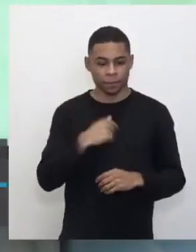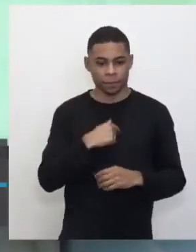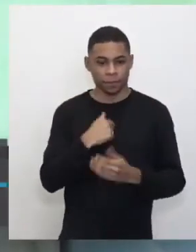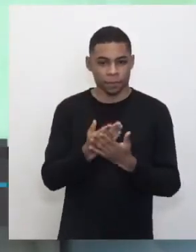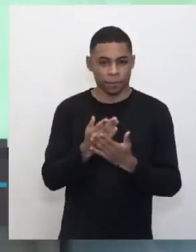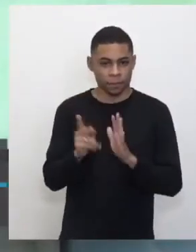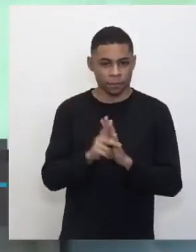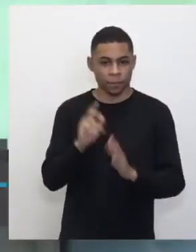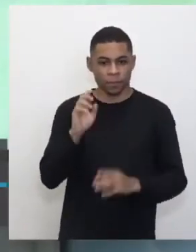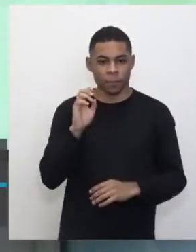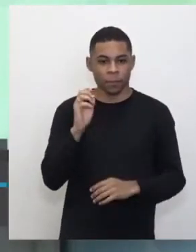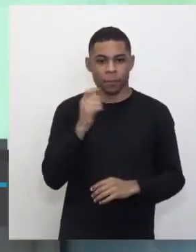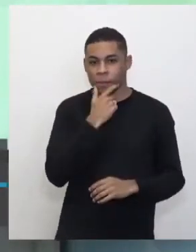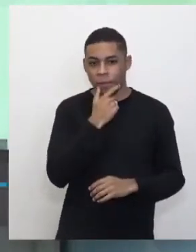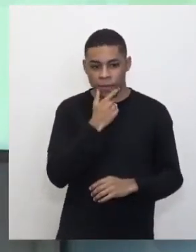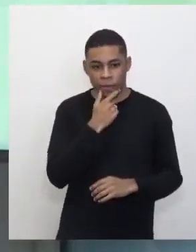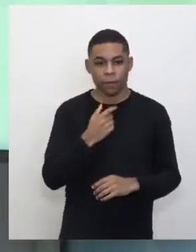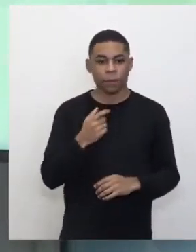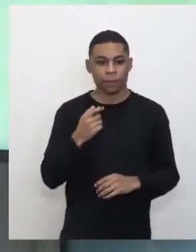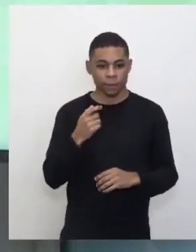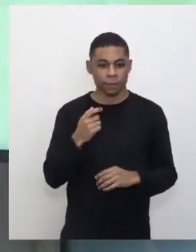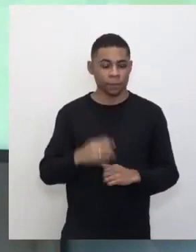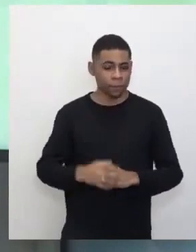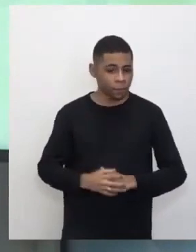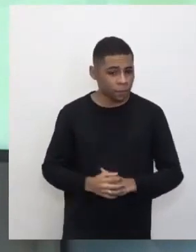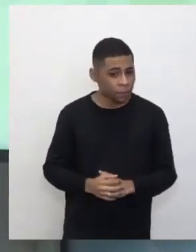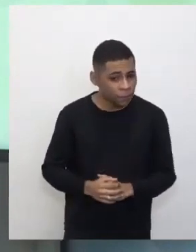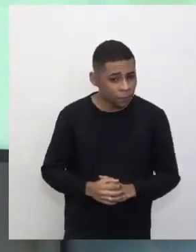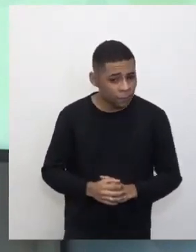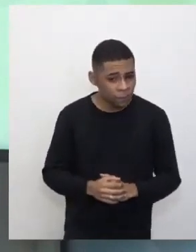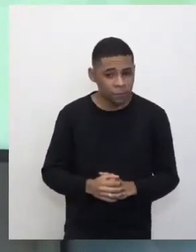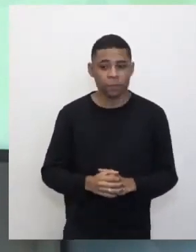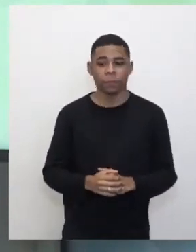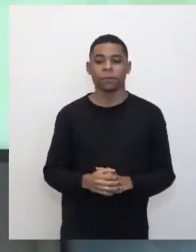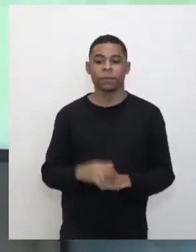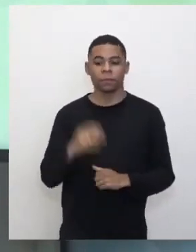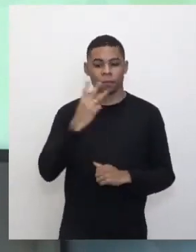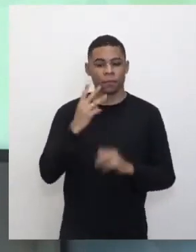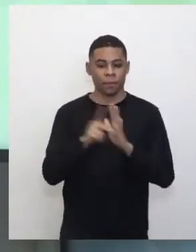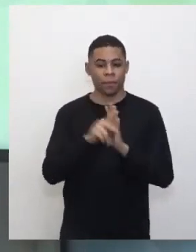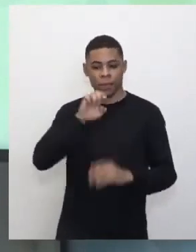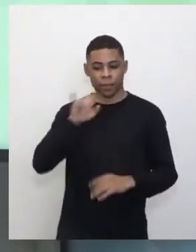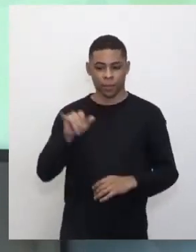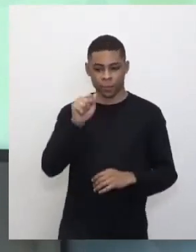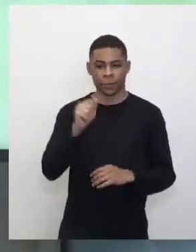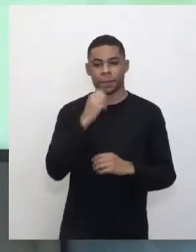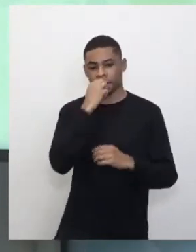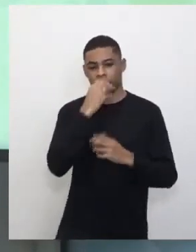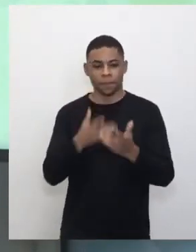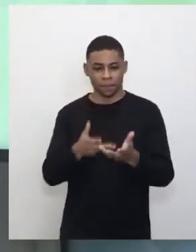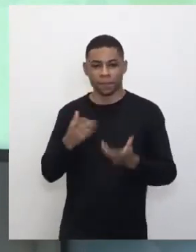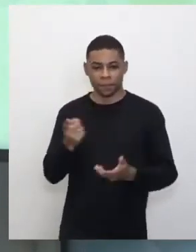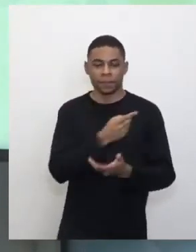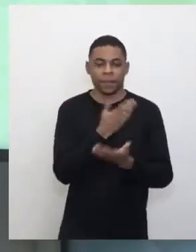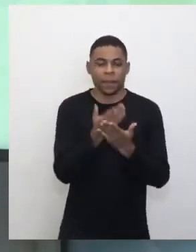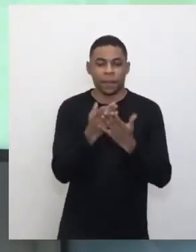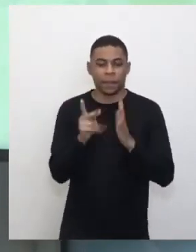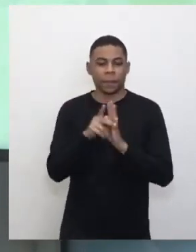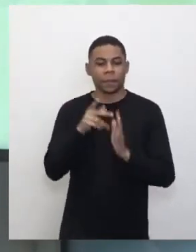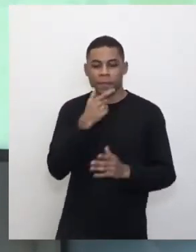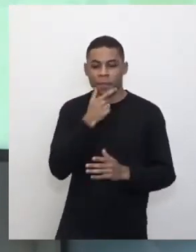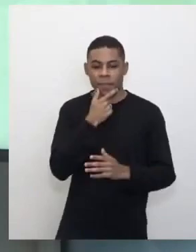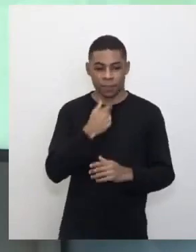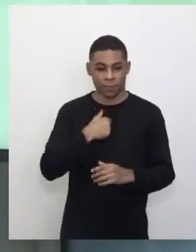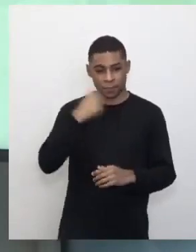So, students of the third term, alunos aí do terceiro termo da EJA, welcome to this English class. Okay? With